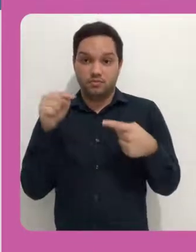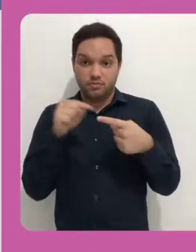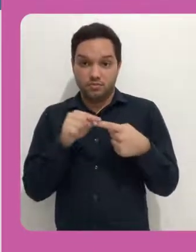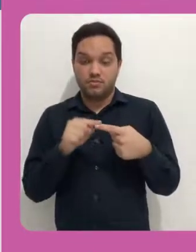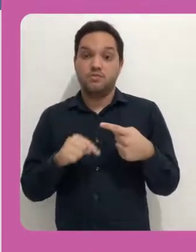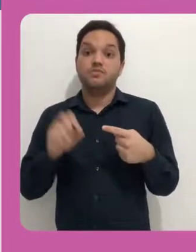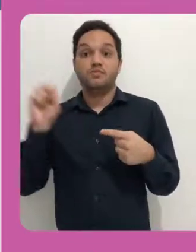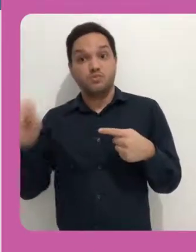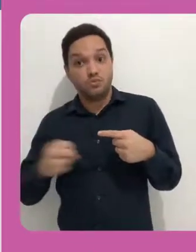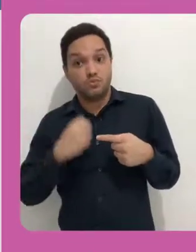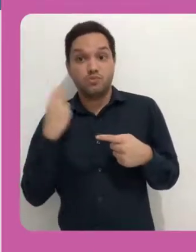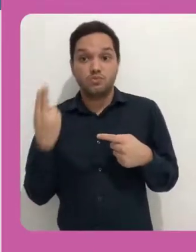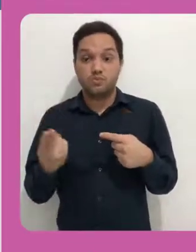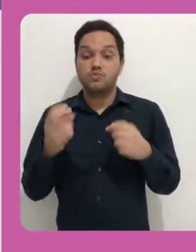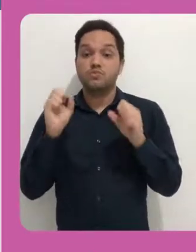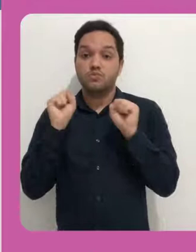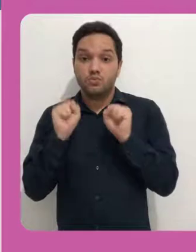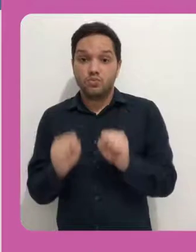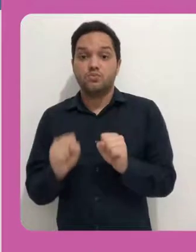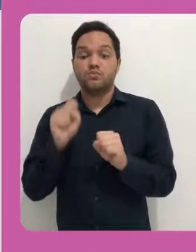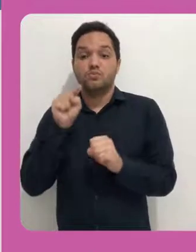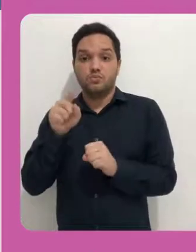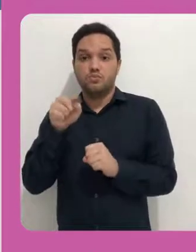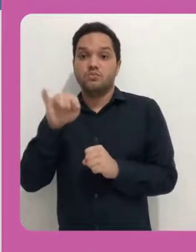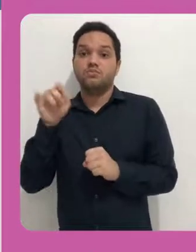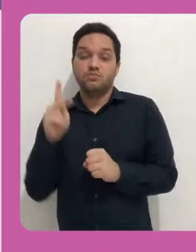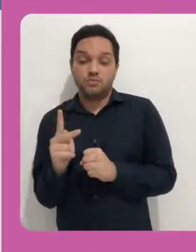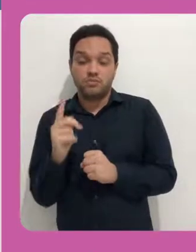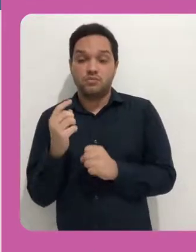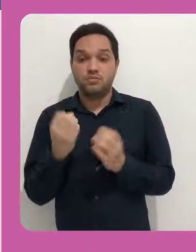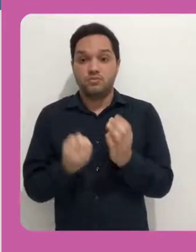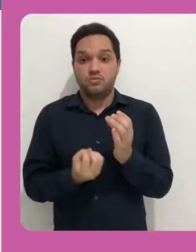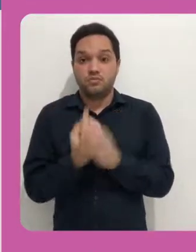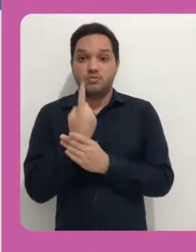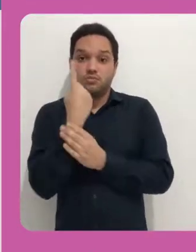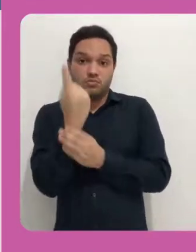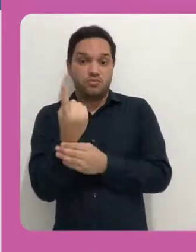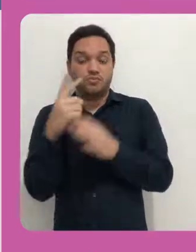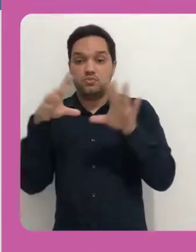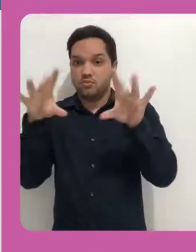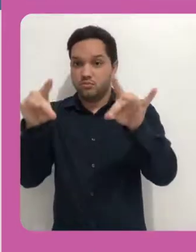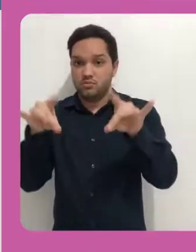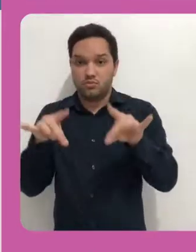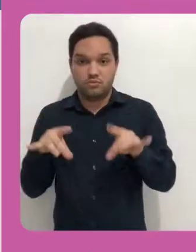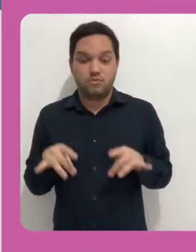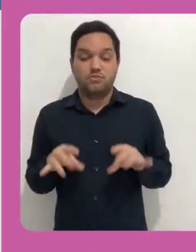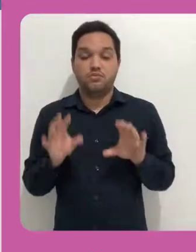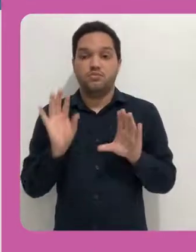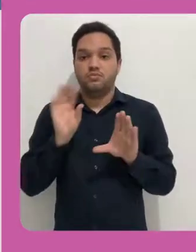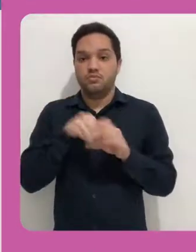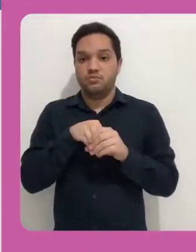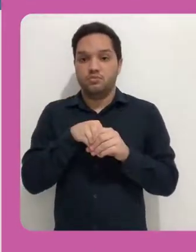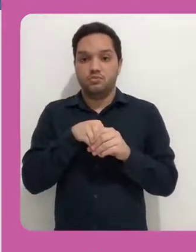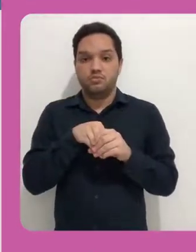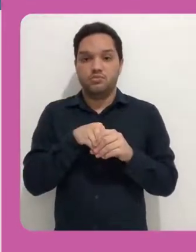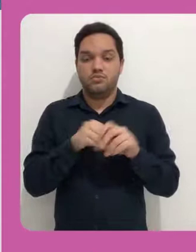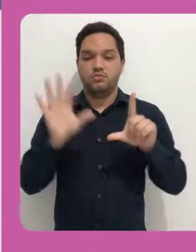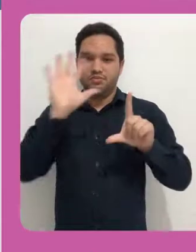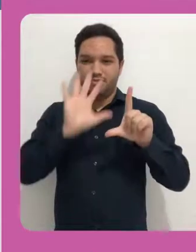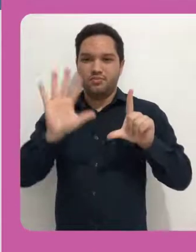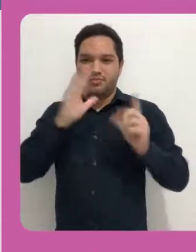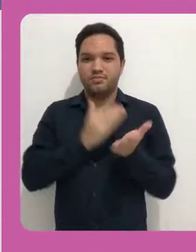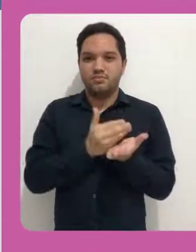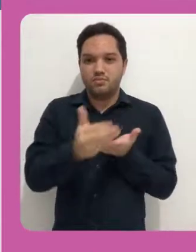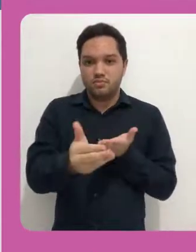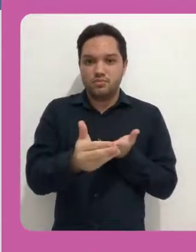arquivos aqui na sua página inicial. Isso também poderia ser um pacote, né, um objeto de aprendizagem. Mas não, a